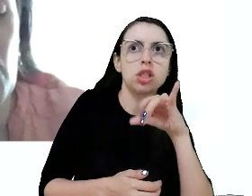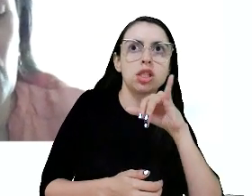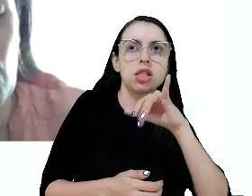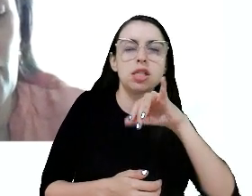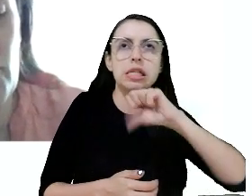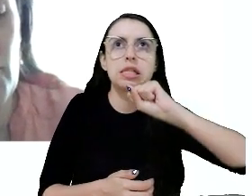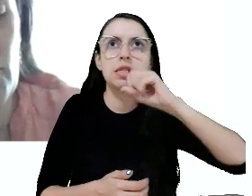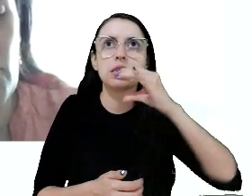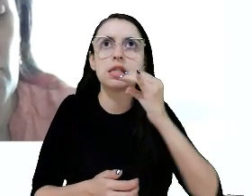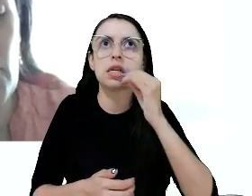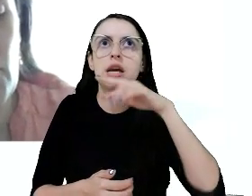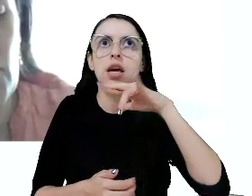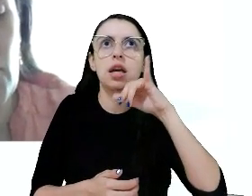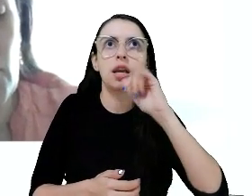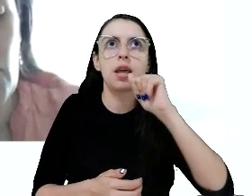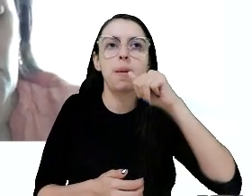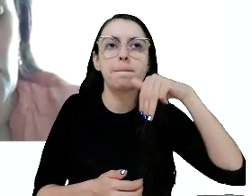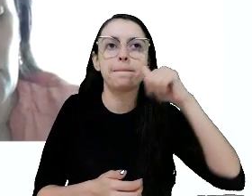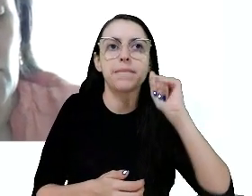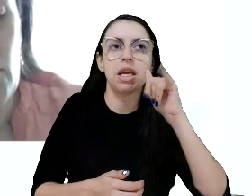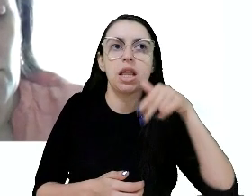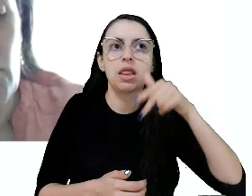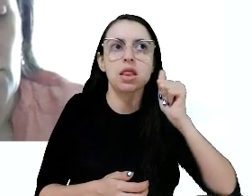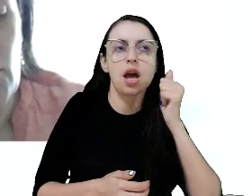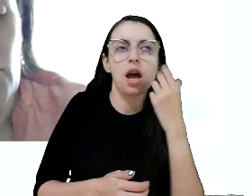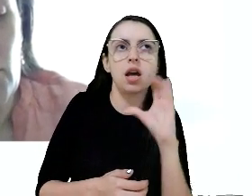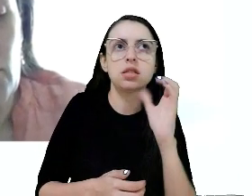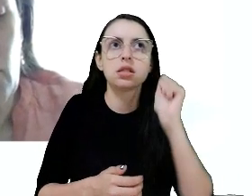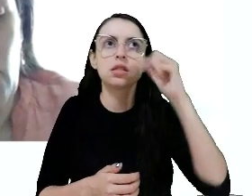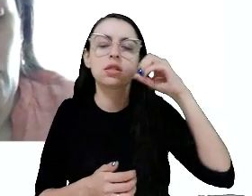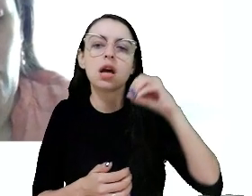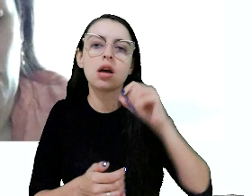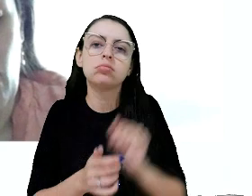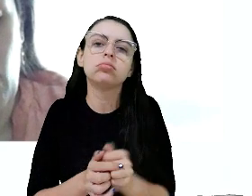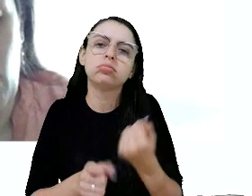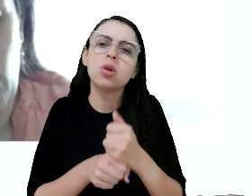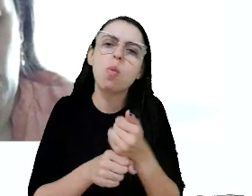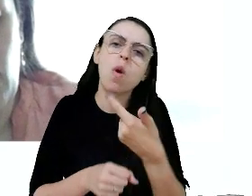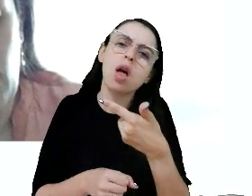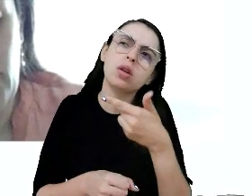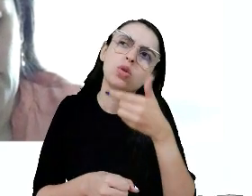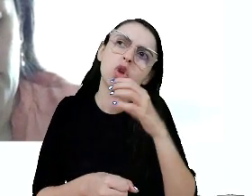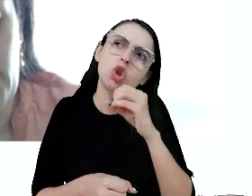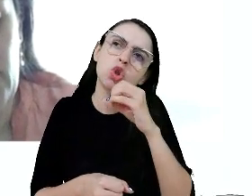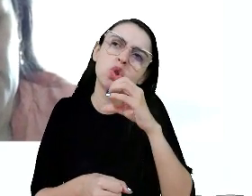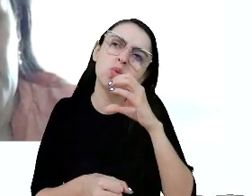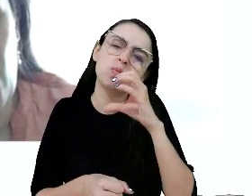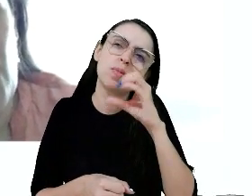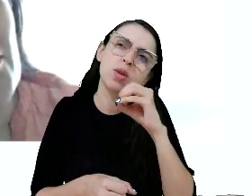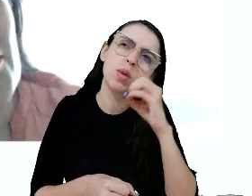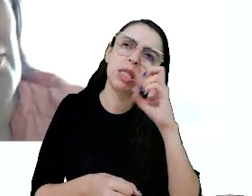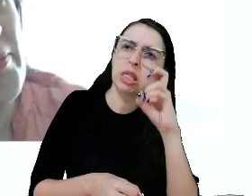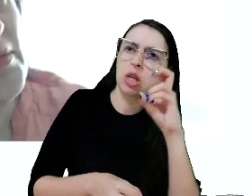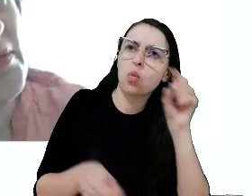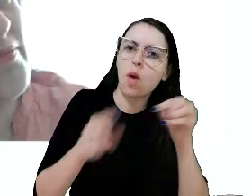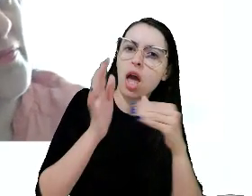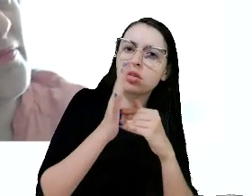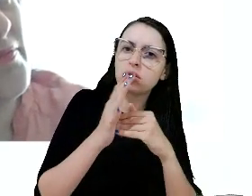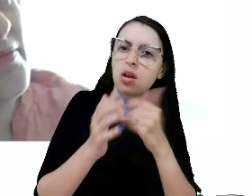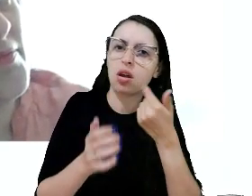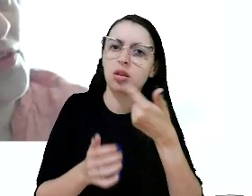Unidas, o CEDAW, ONU, e ela ficou lá de 2005 a 2016 como